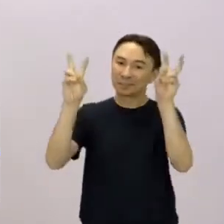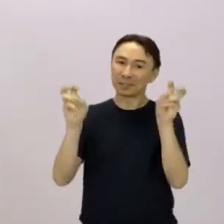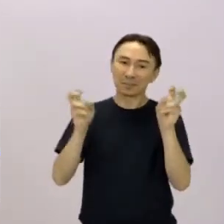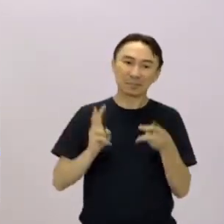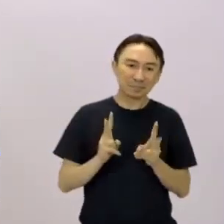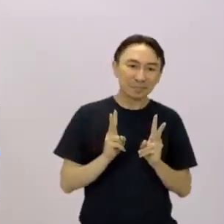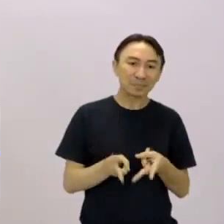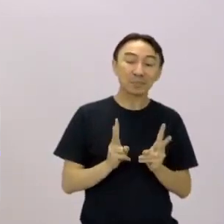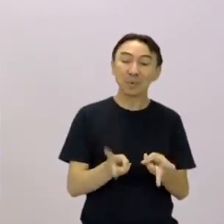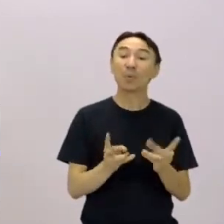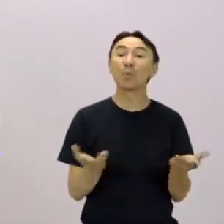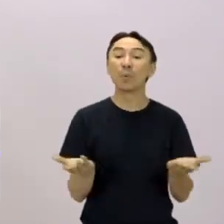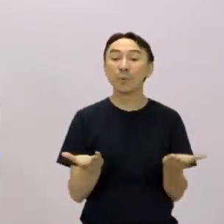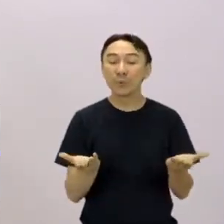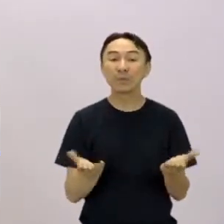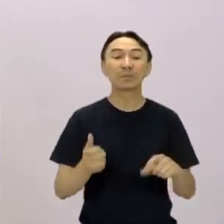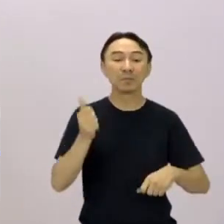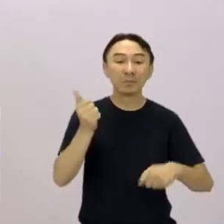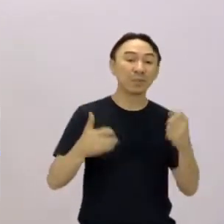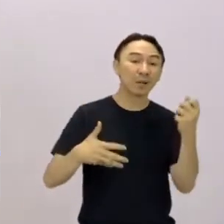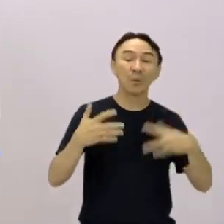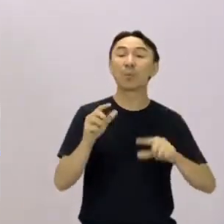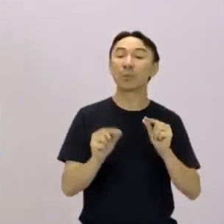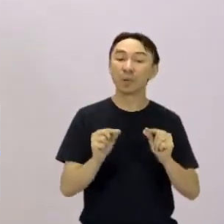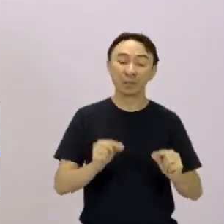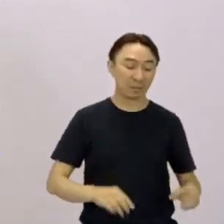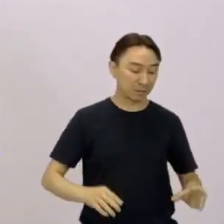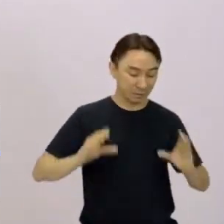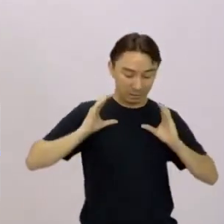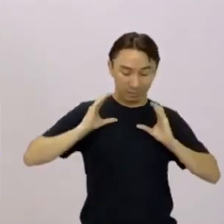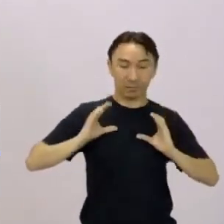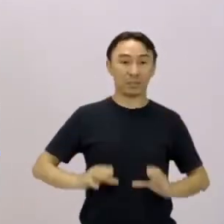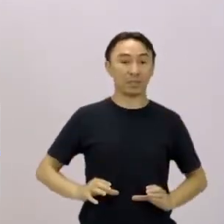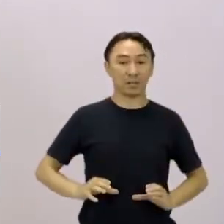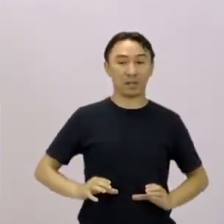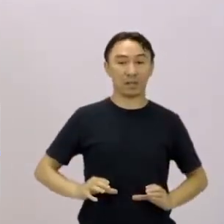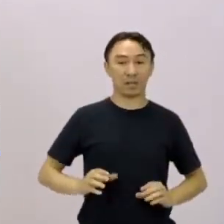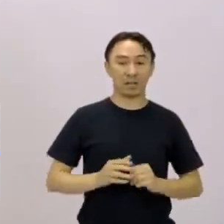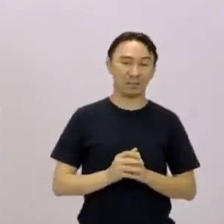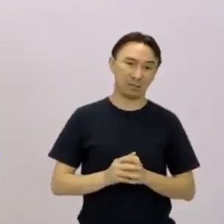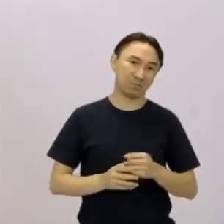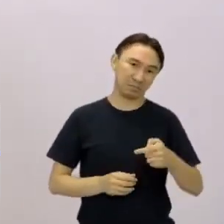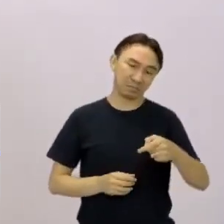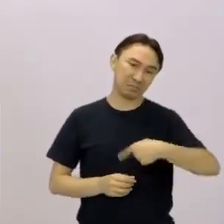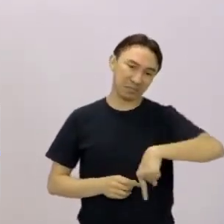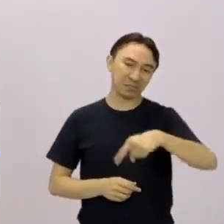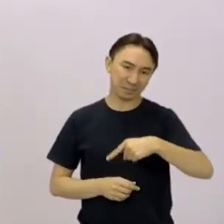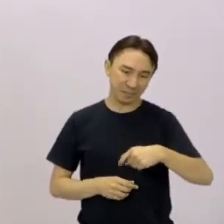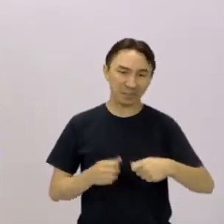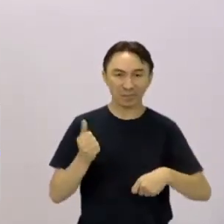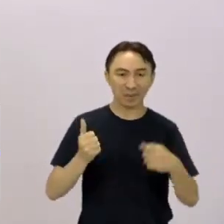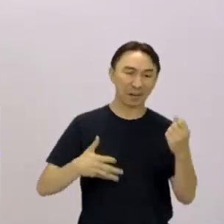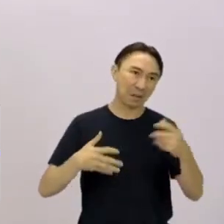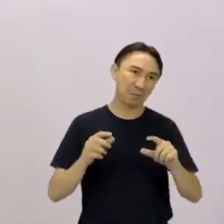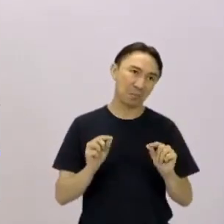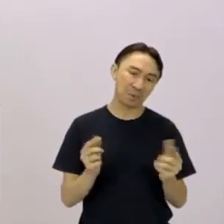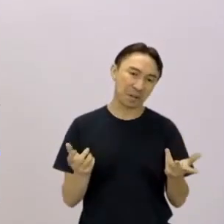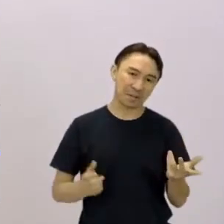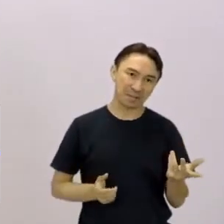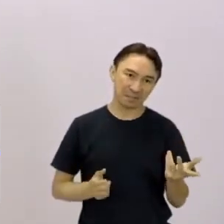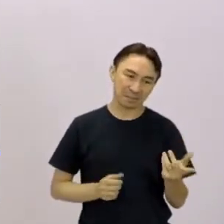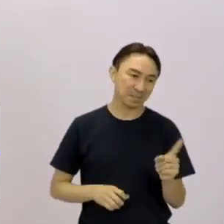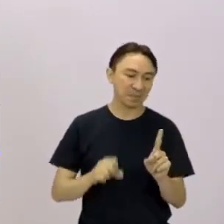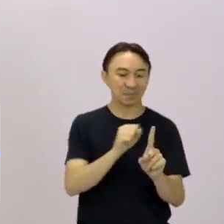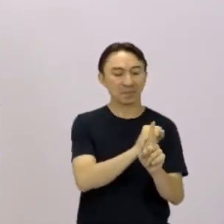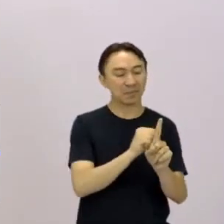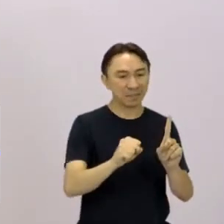discutir um pouco hoje sobre cidadania, né? A gente costuma falar muito sobre isso quando a gente fala da nossa vida em sociedade, da